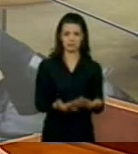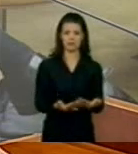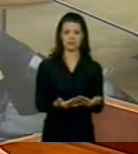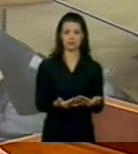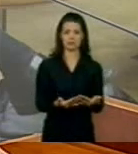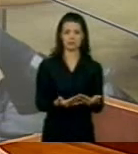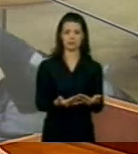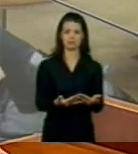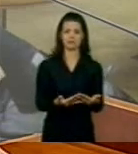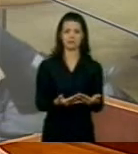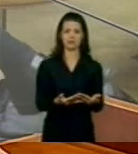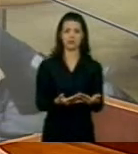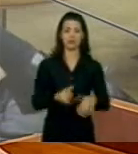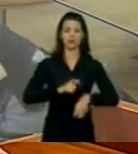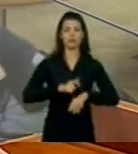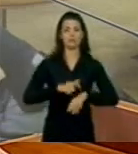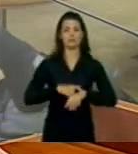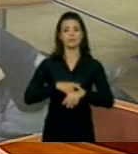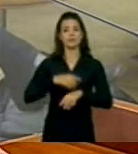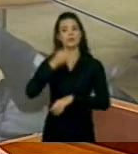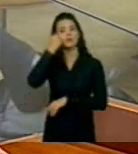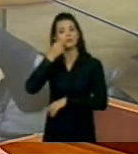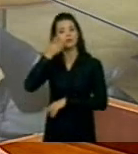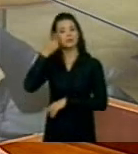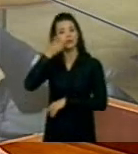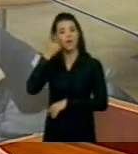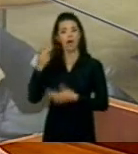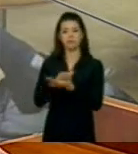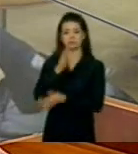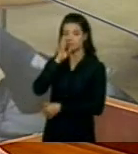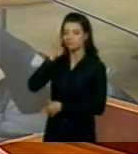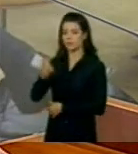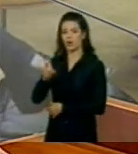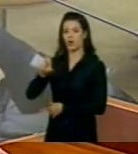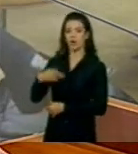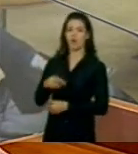nesse caso, quando o parlamentar é alvo de investigação ou de acusação penal.